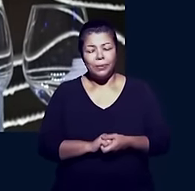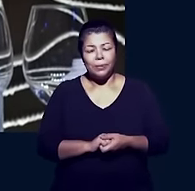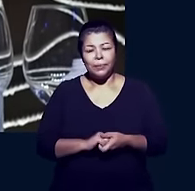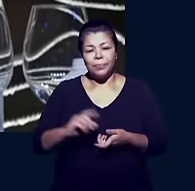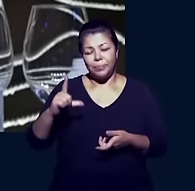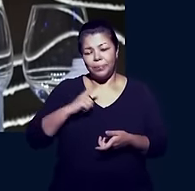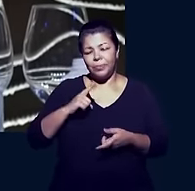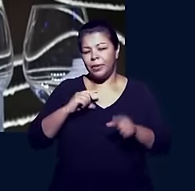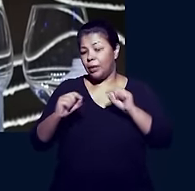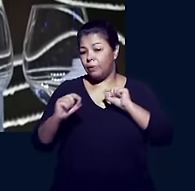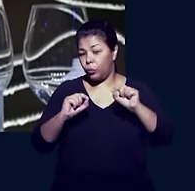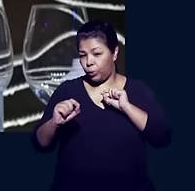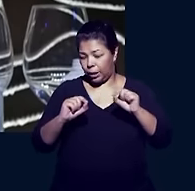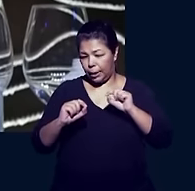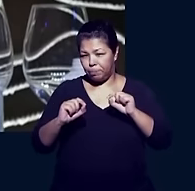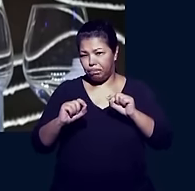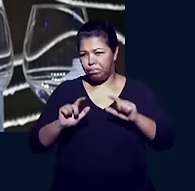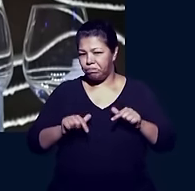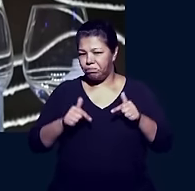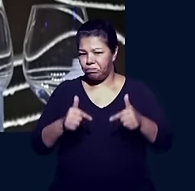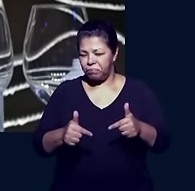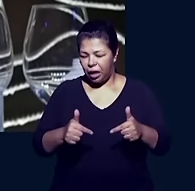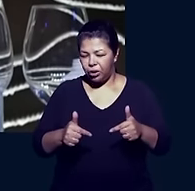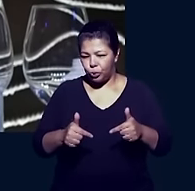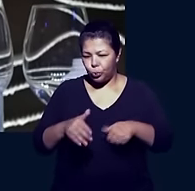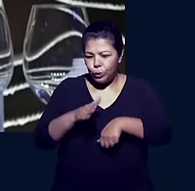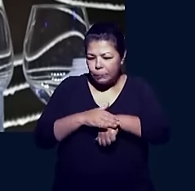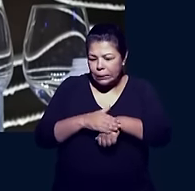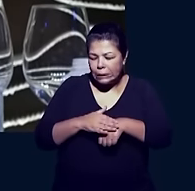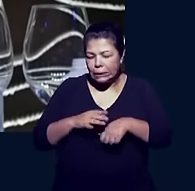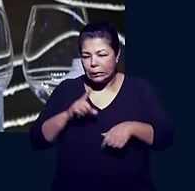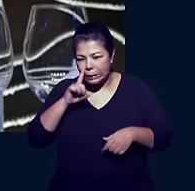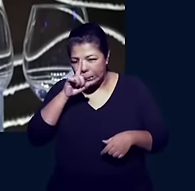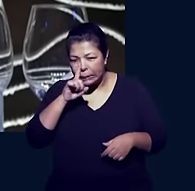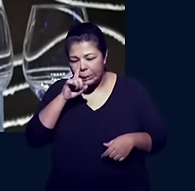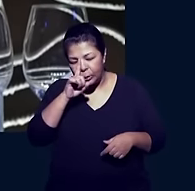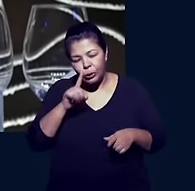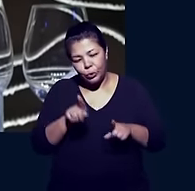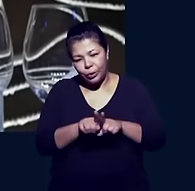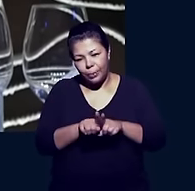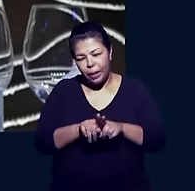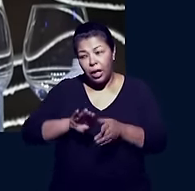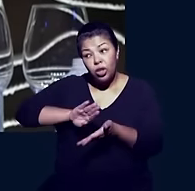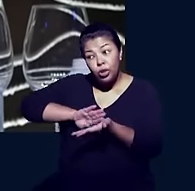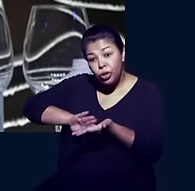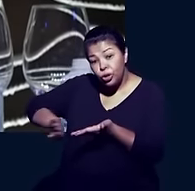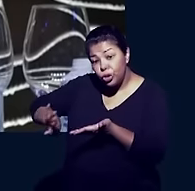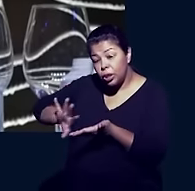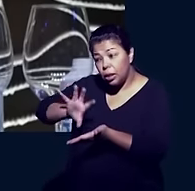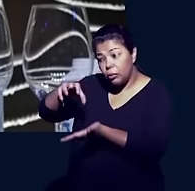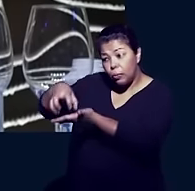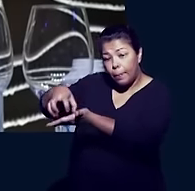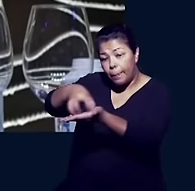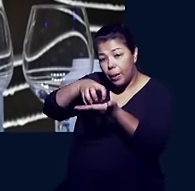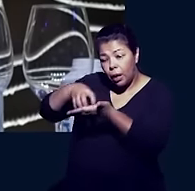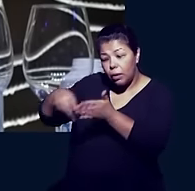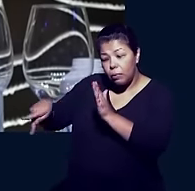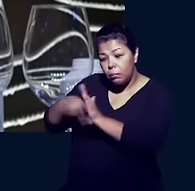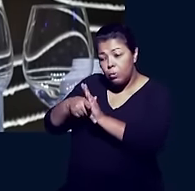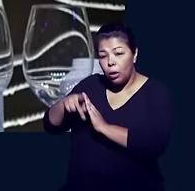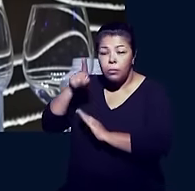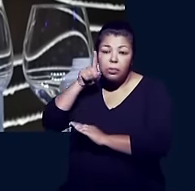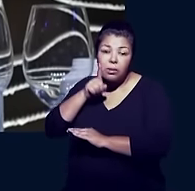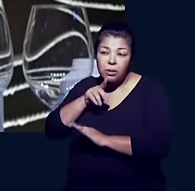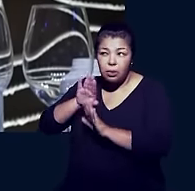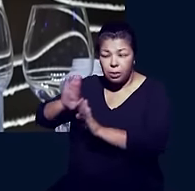de risco performou Ah pode escolher qualquer um tirando as Mega Caps Americanas eh que são Cash Rich nenhum ativo de risco performou não